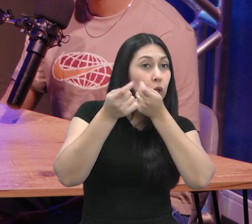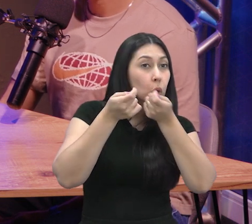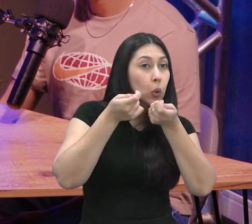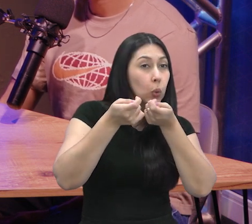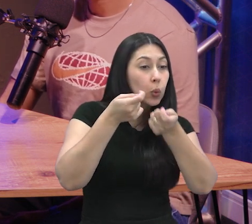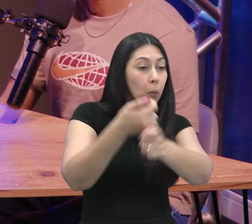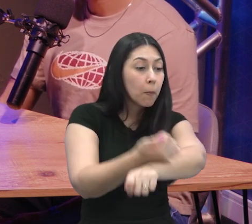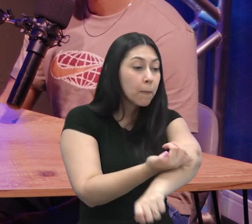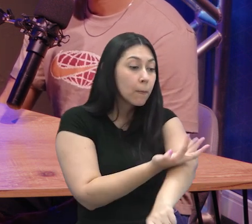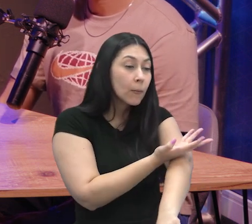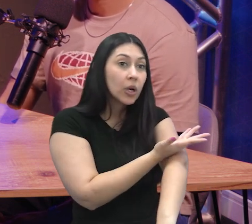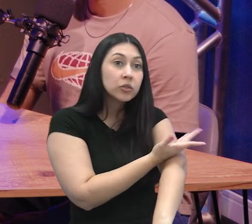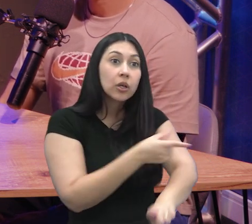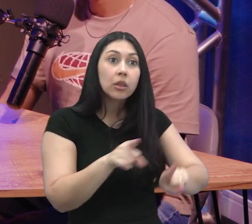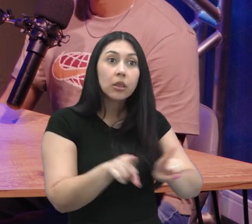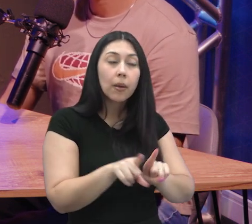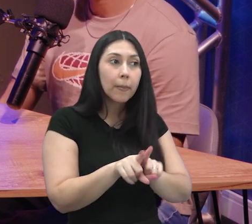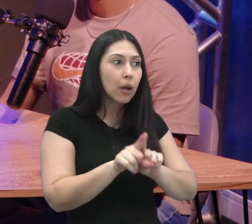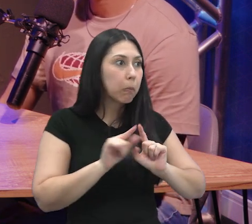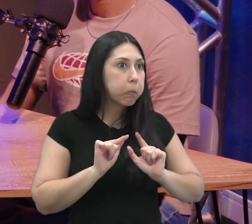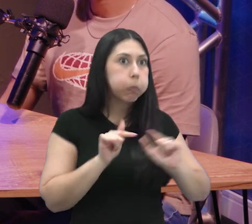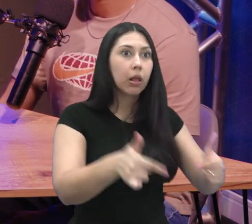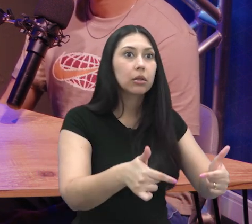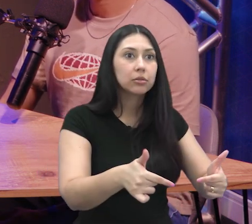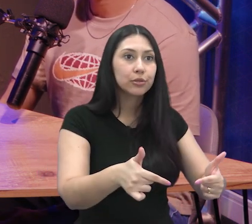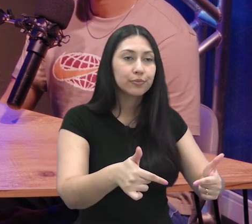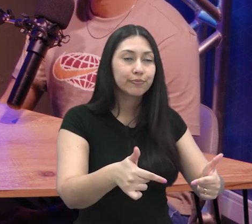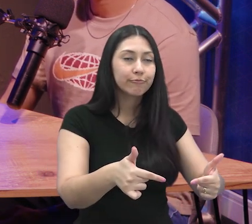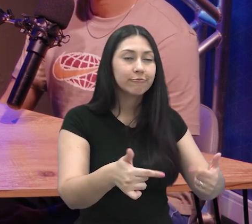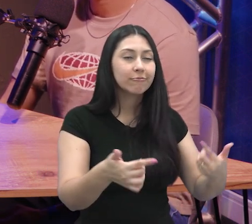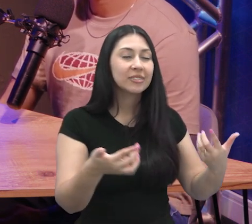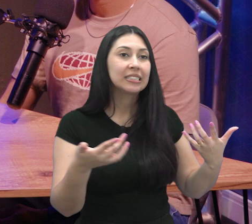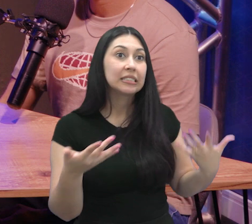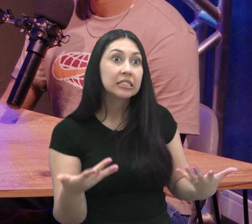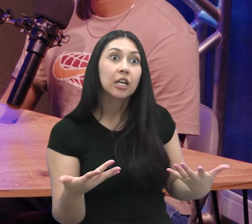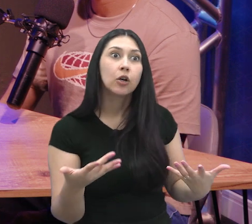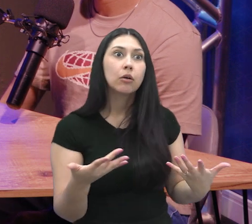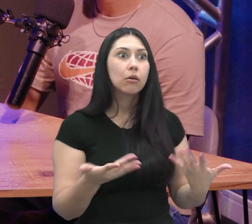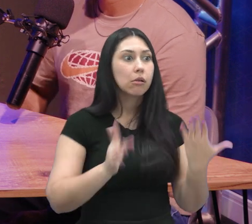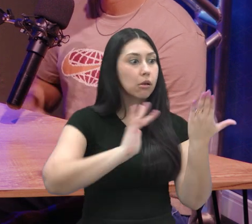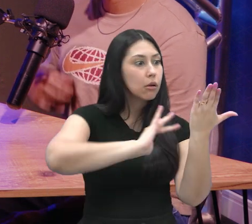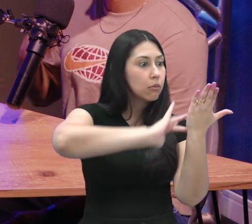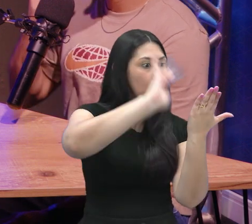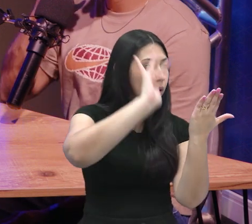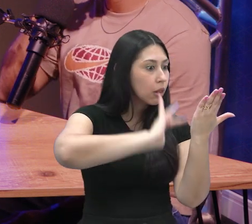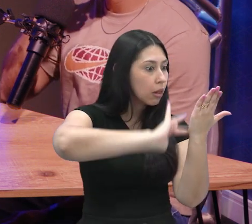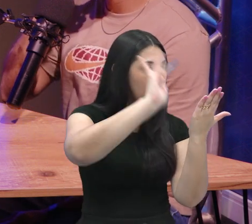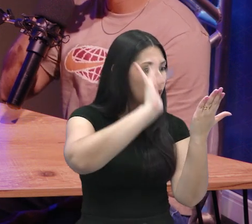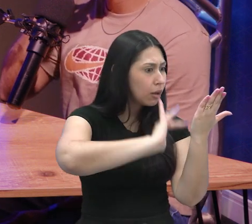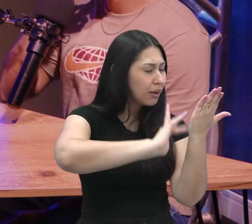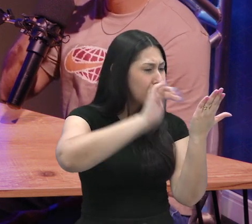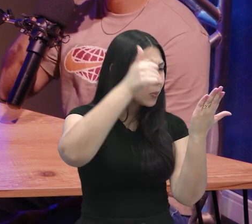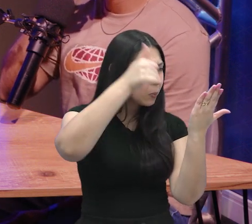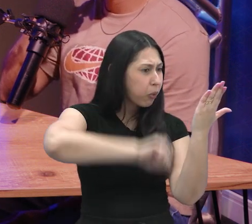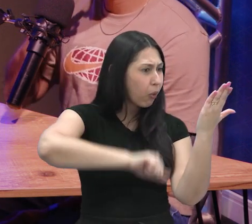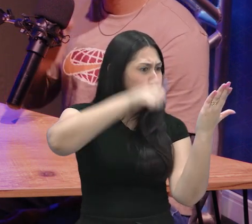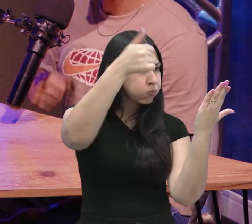cérebro, né, que regula emoções e respostas de sobrevivência. Então, você ficar ali rolando a